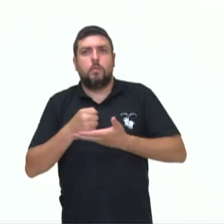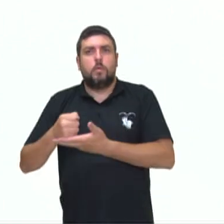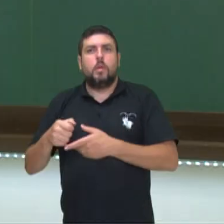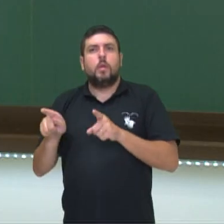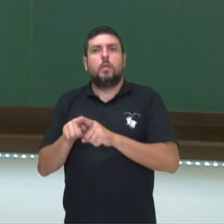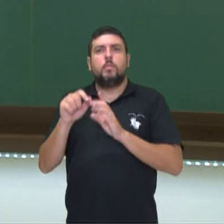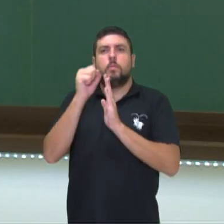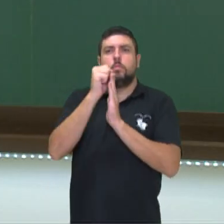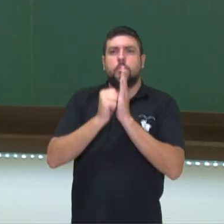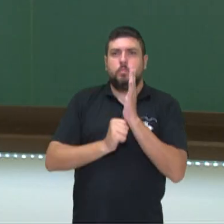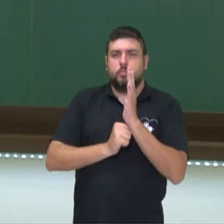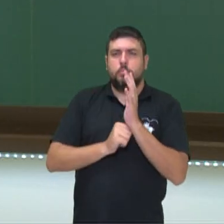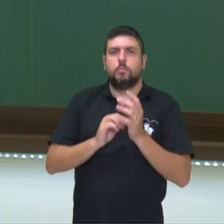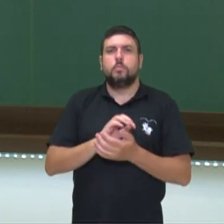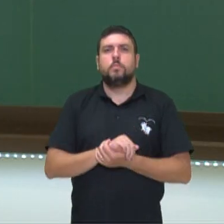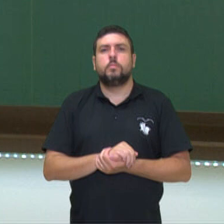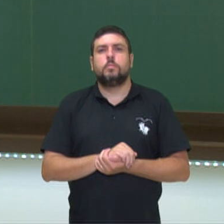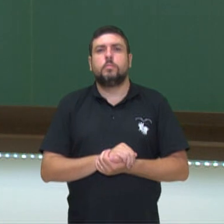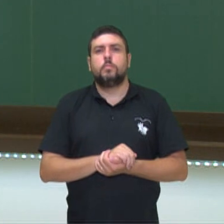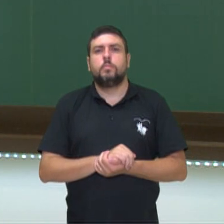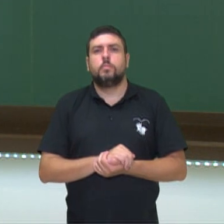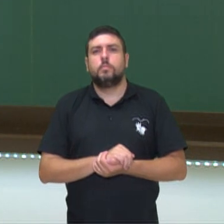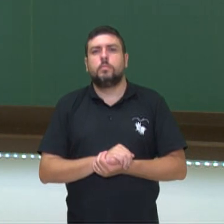descartáveis. Mais um quiz para você.